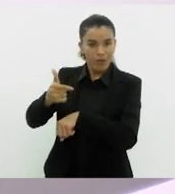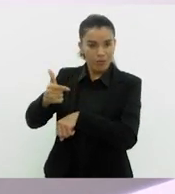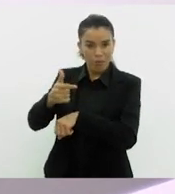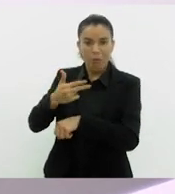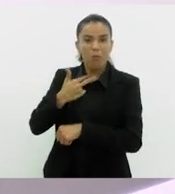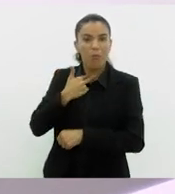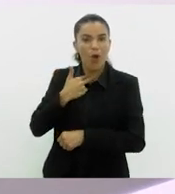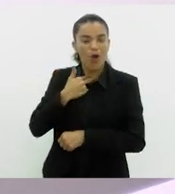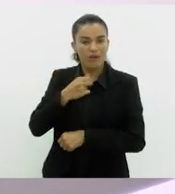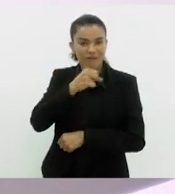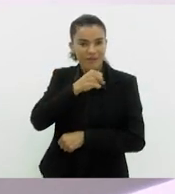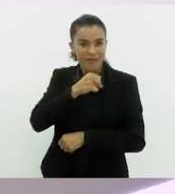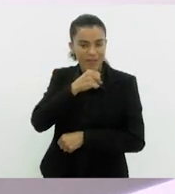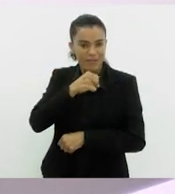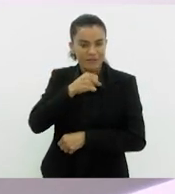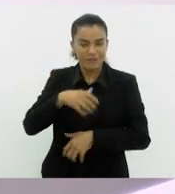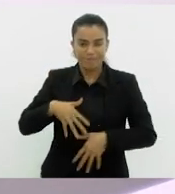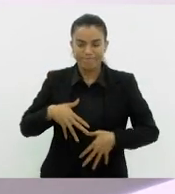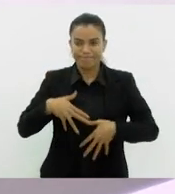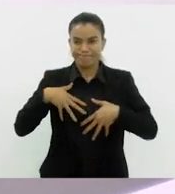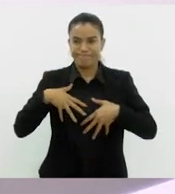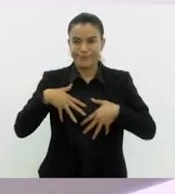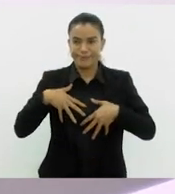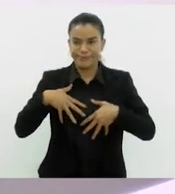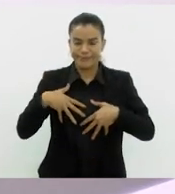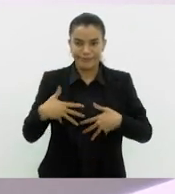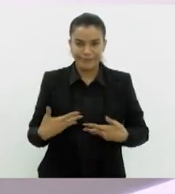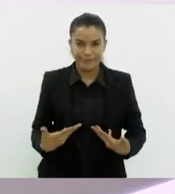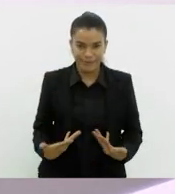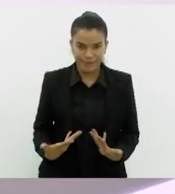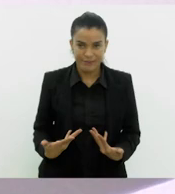envelhecer com dignidade, porque,